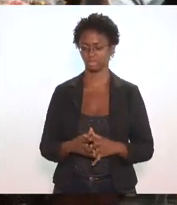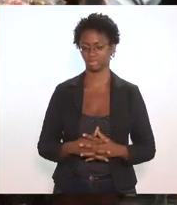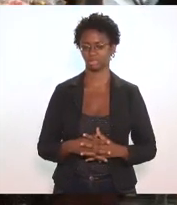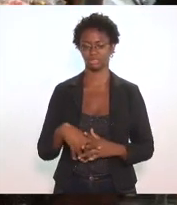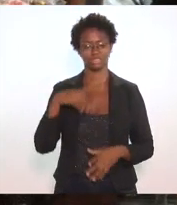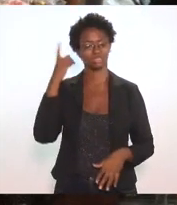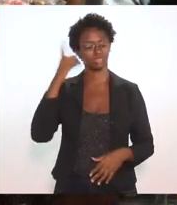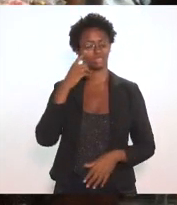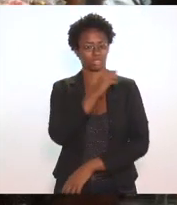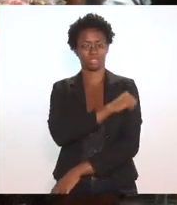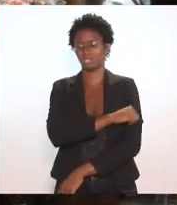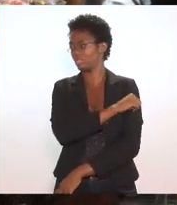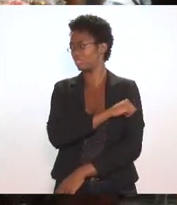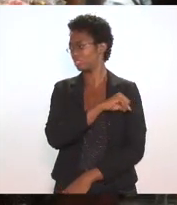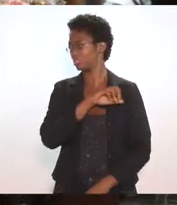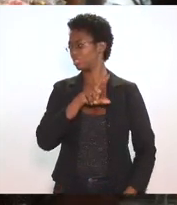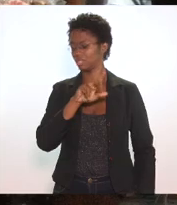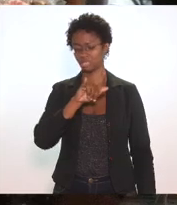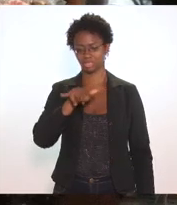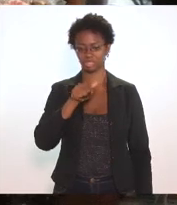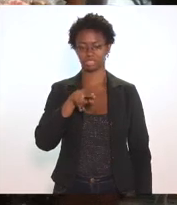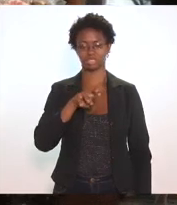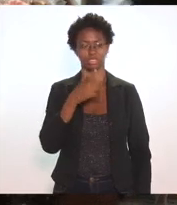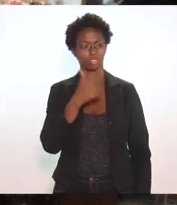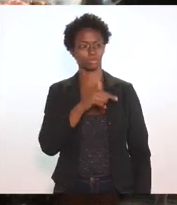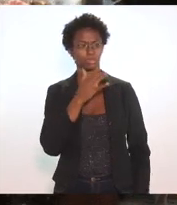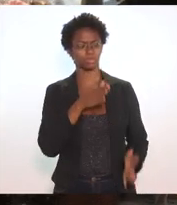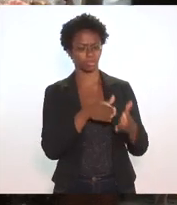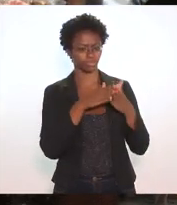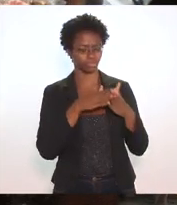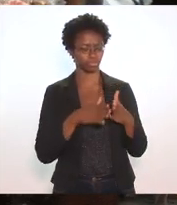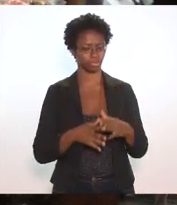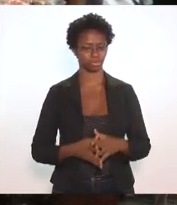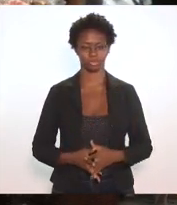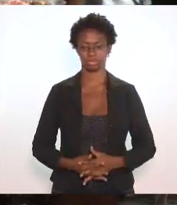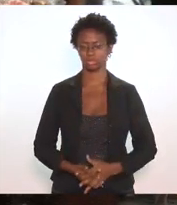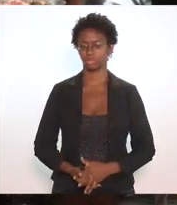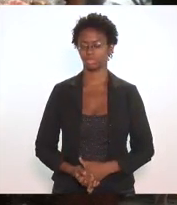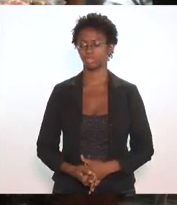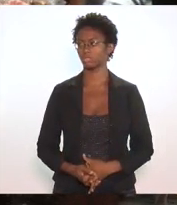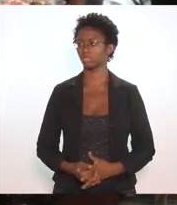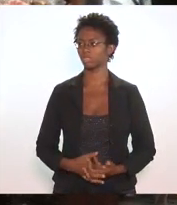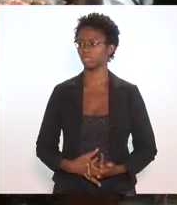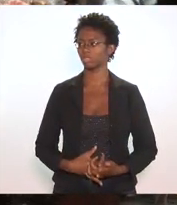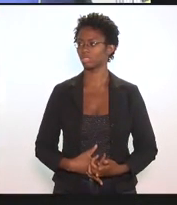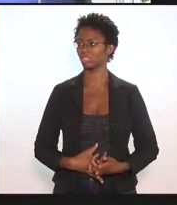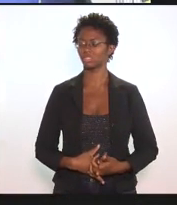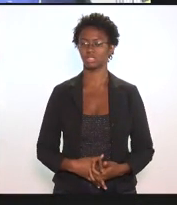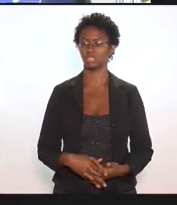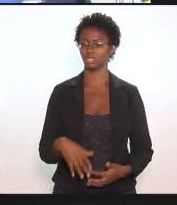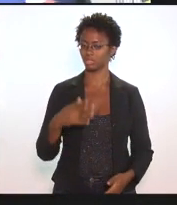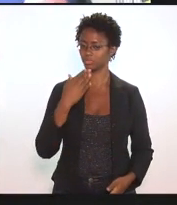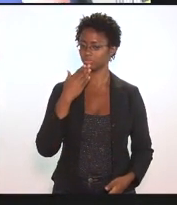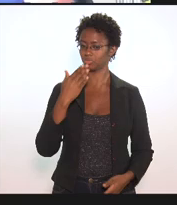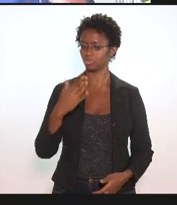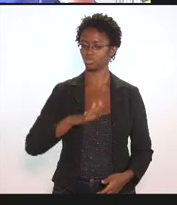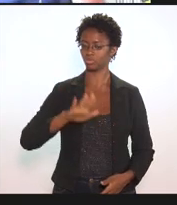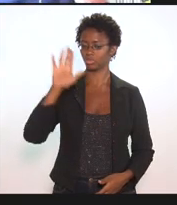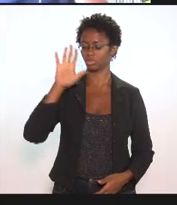Deputada enfermeira, repete, por favor. Eu pedi declaração